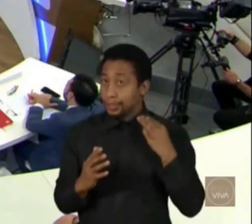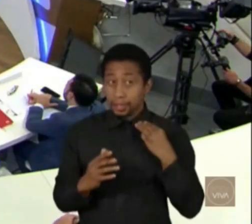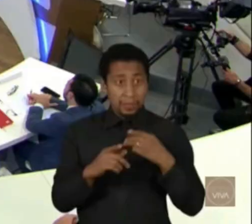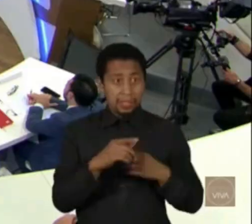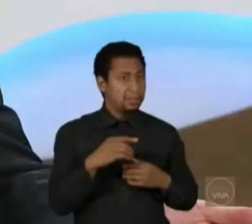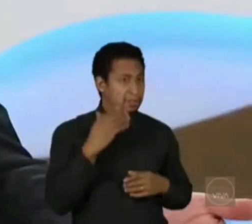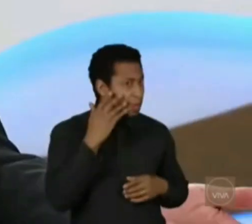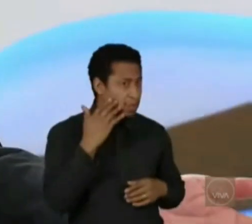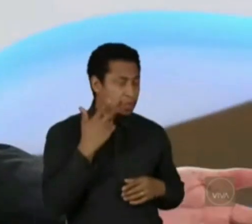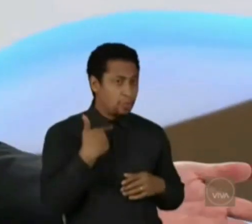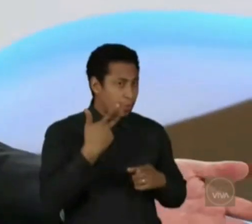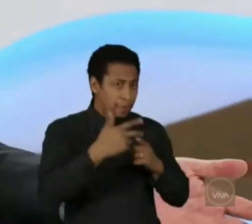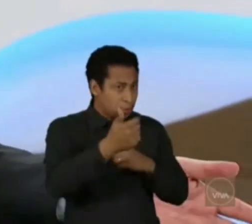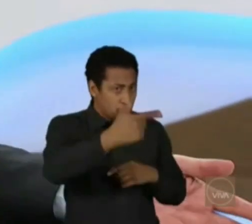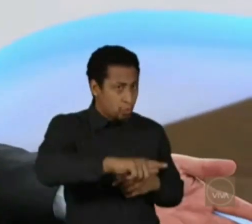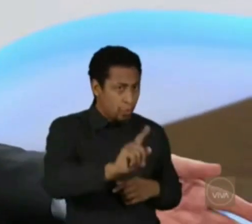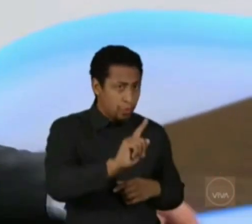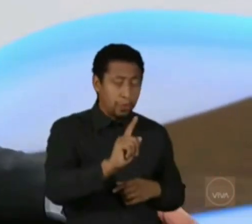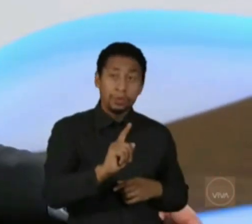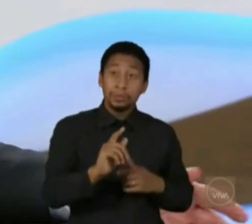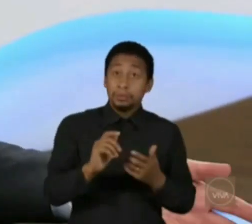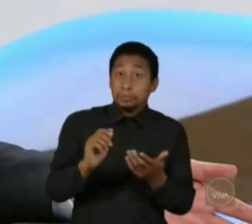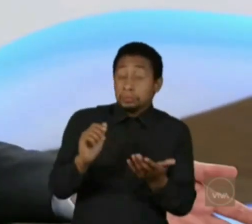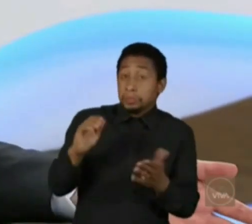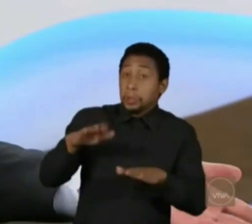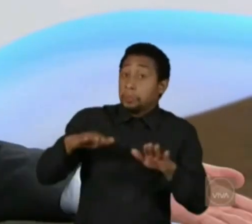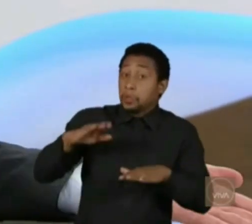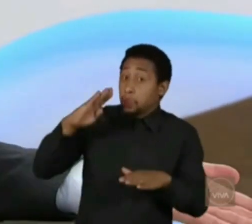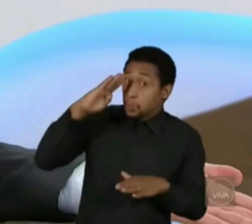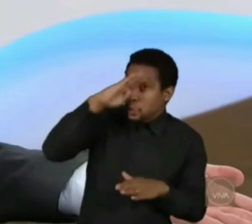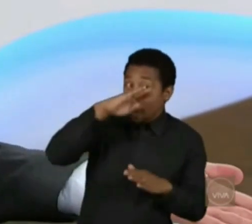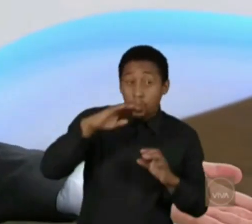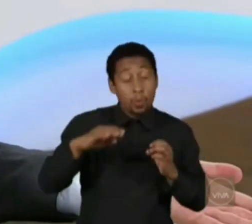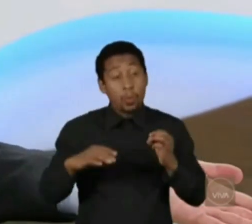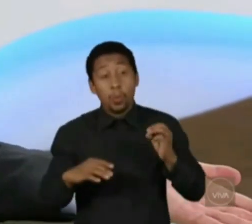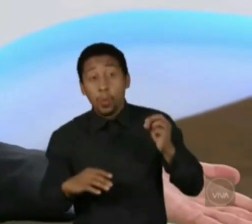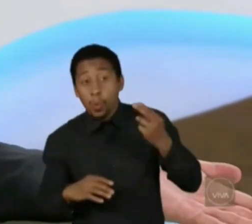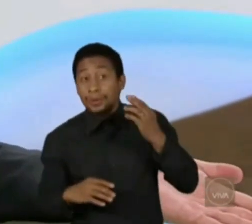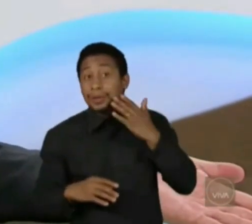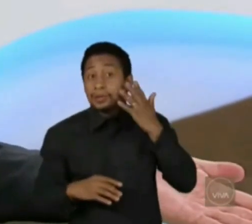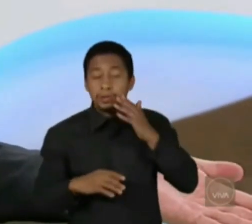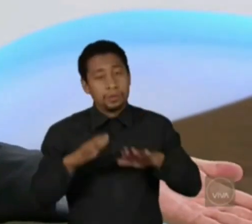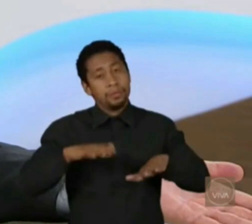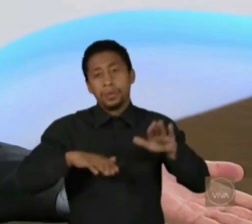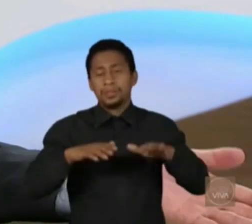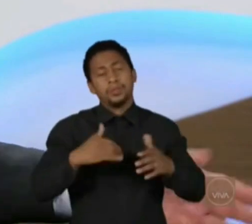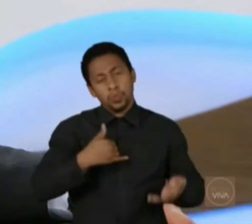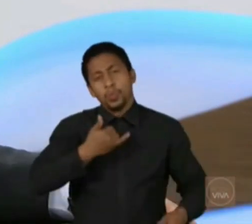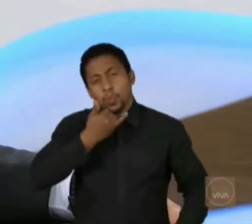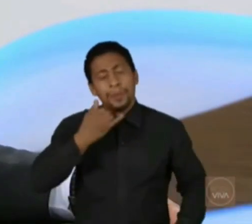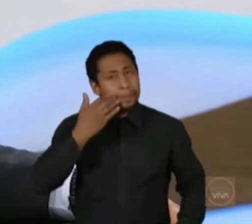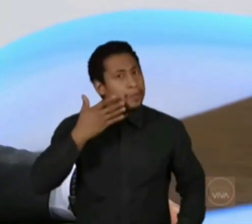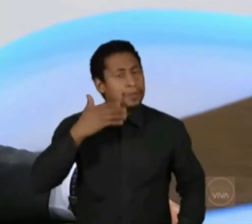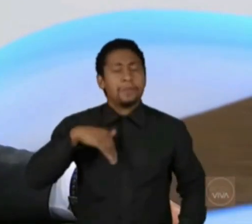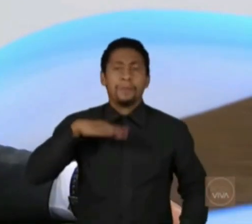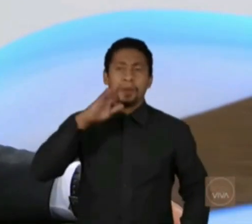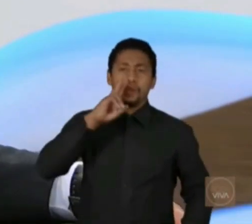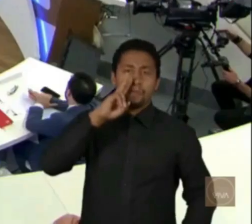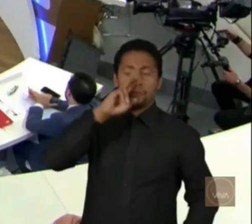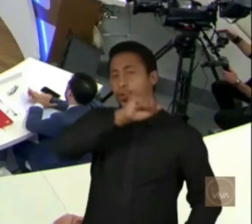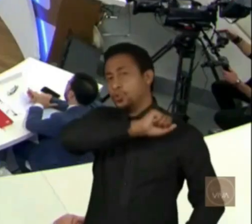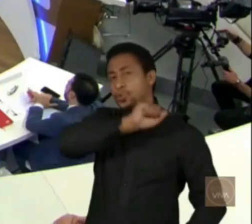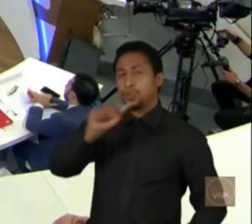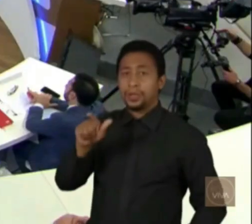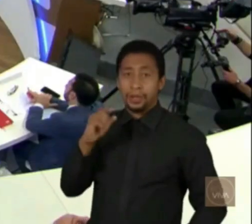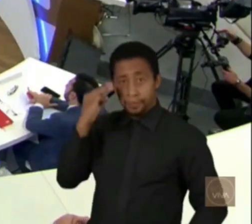presidente Bolsonaro puder ser candidato, o natural é ele ir para a reeleição. Senão, ele é o candidato mais forte, gente. Me perdoe. Então a Michele deveria ser candidata ao Senado, na sua